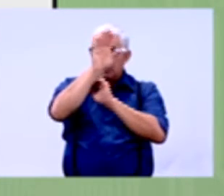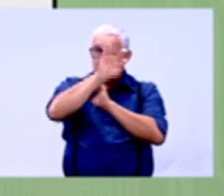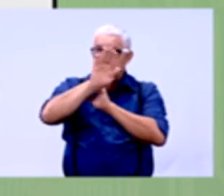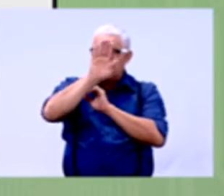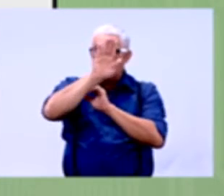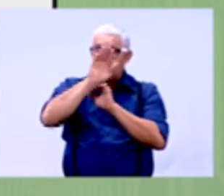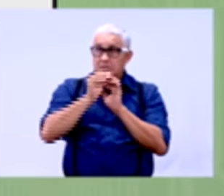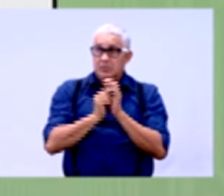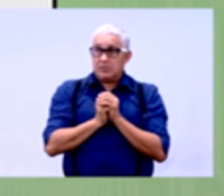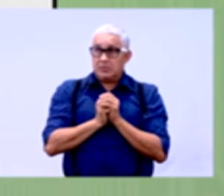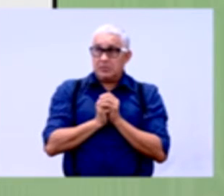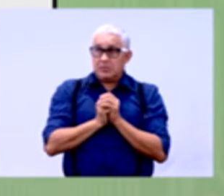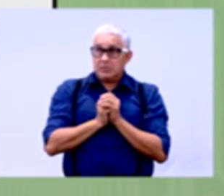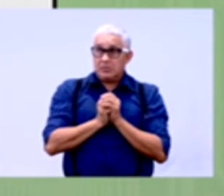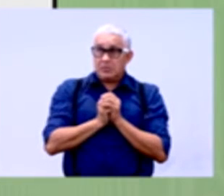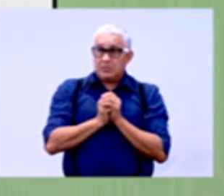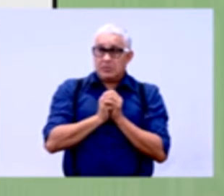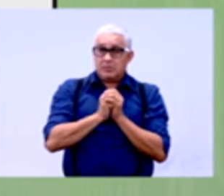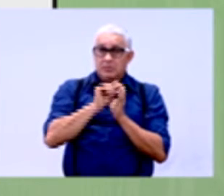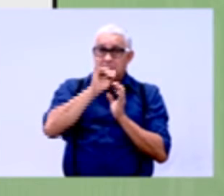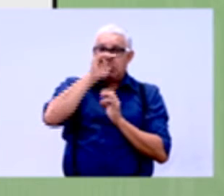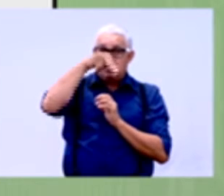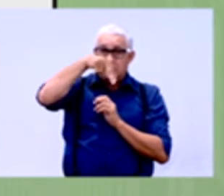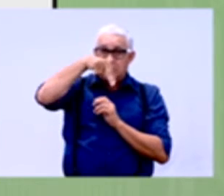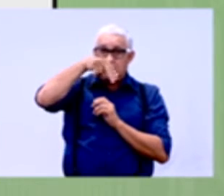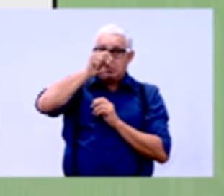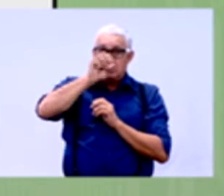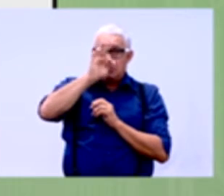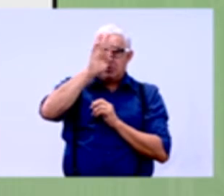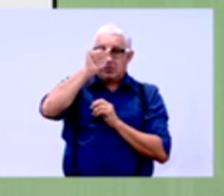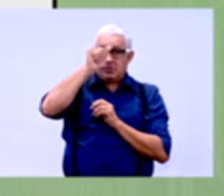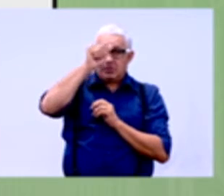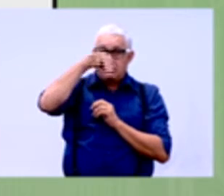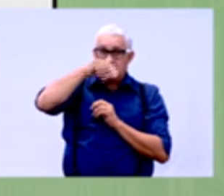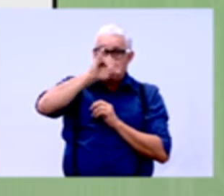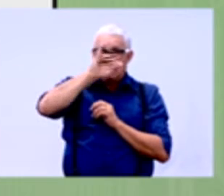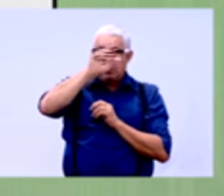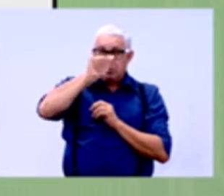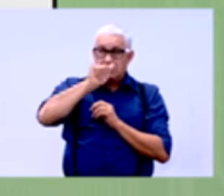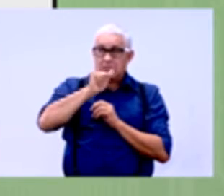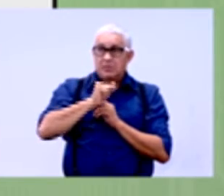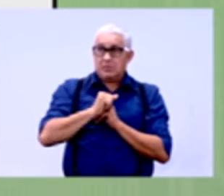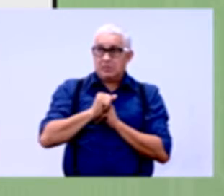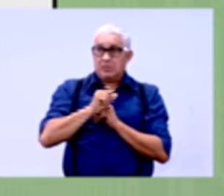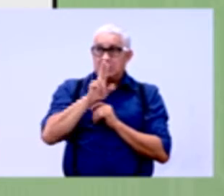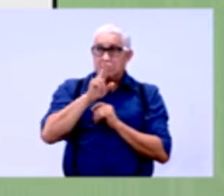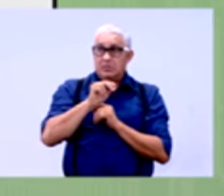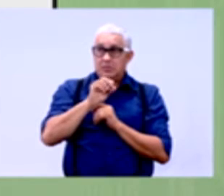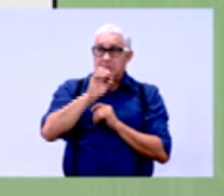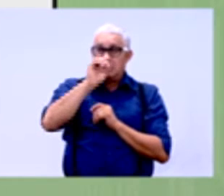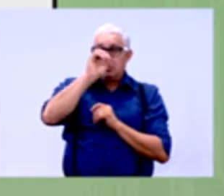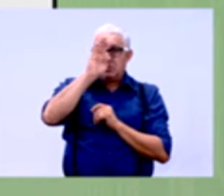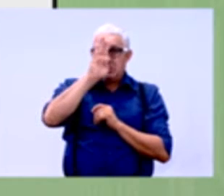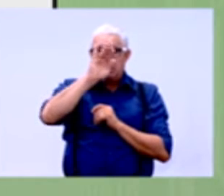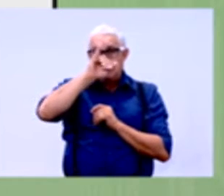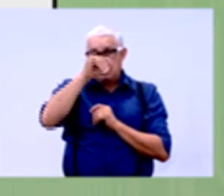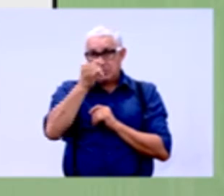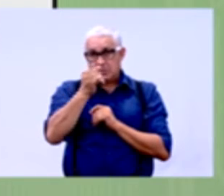eu, então, instancio o obj ordem de compra. Obj